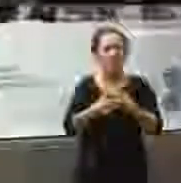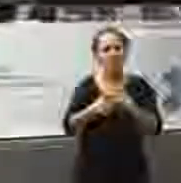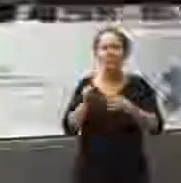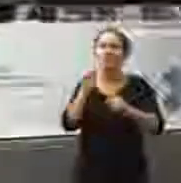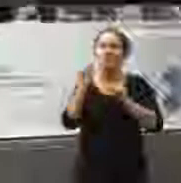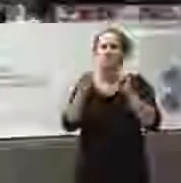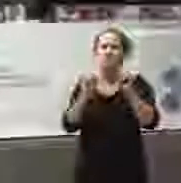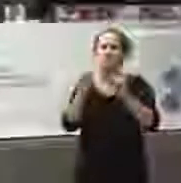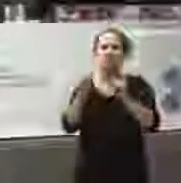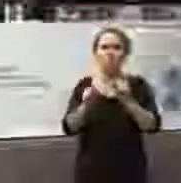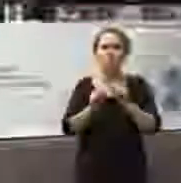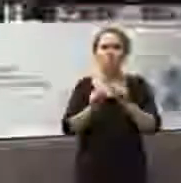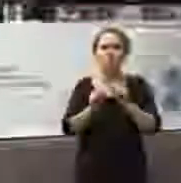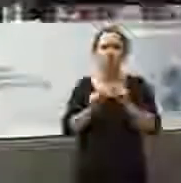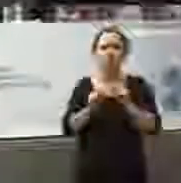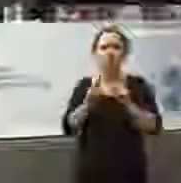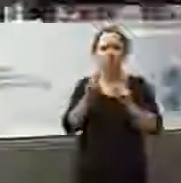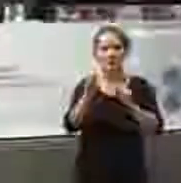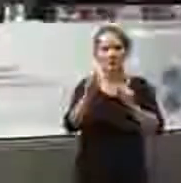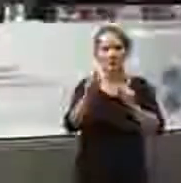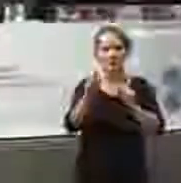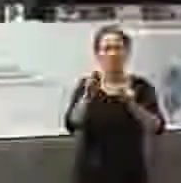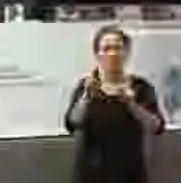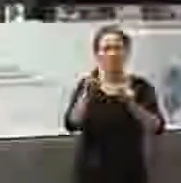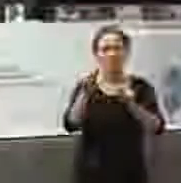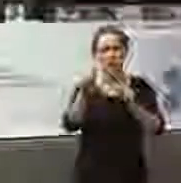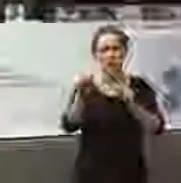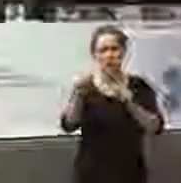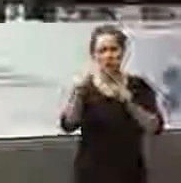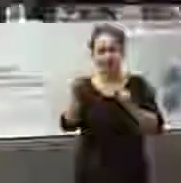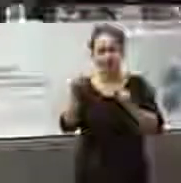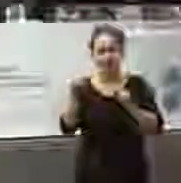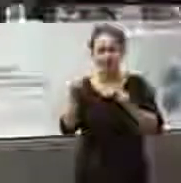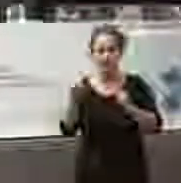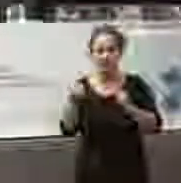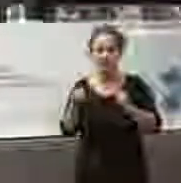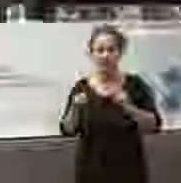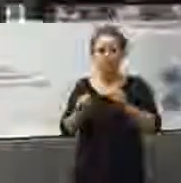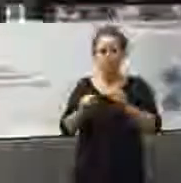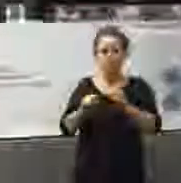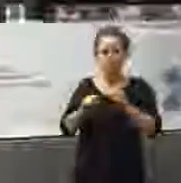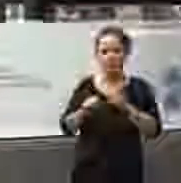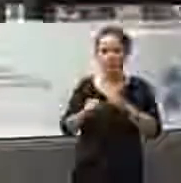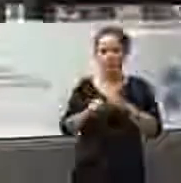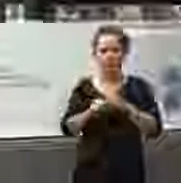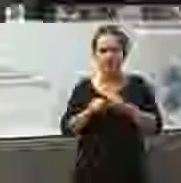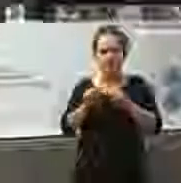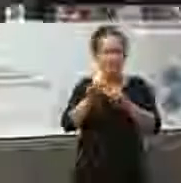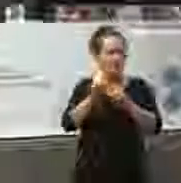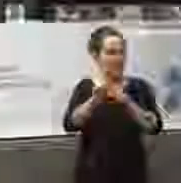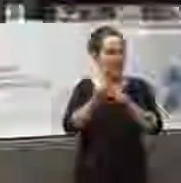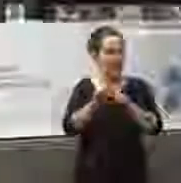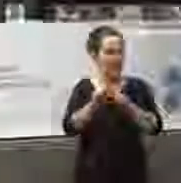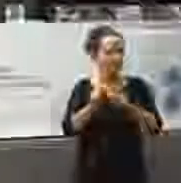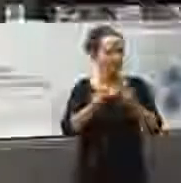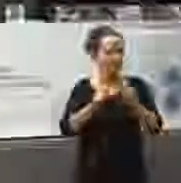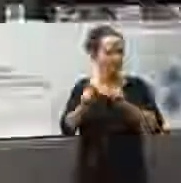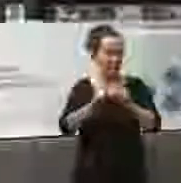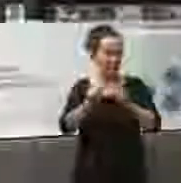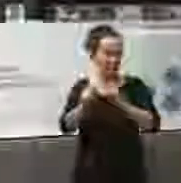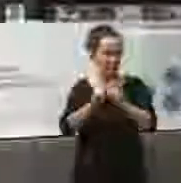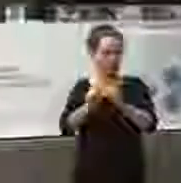regulação a regulação é é um instrumento equalizador social de gestão o que